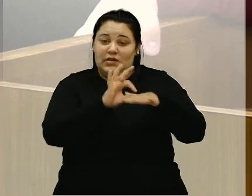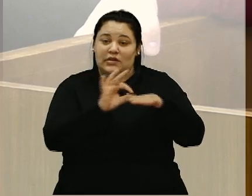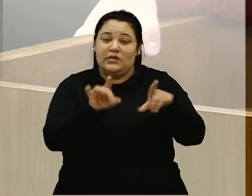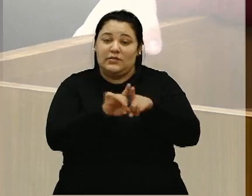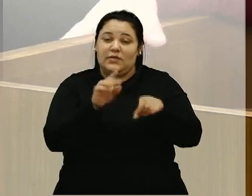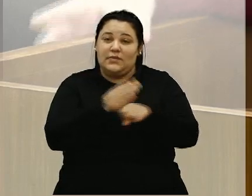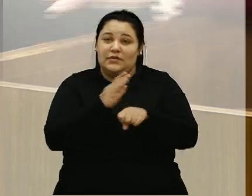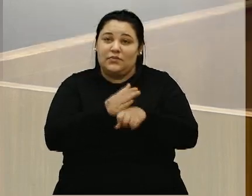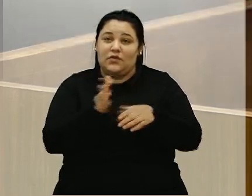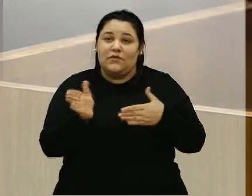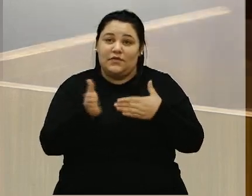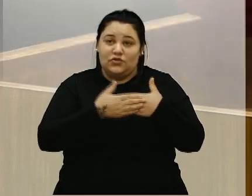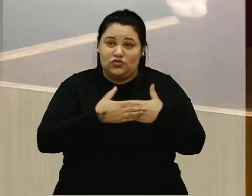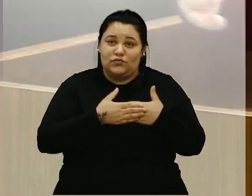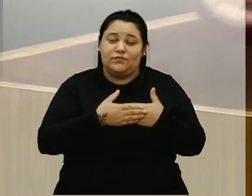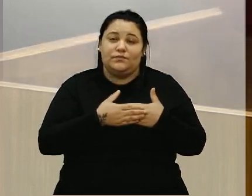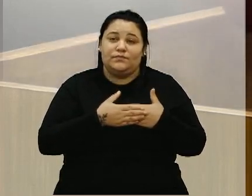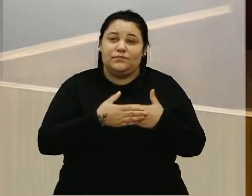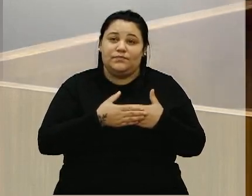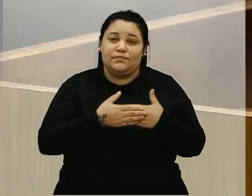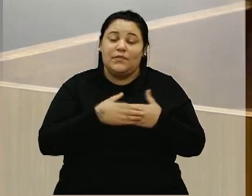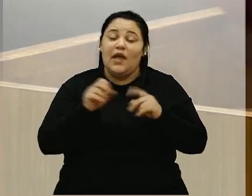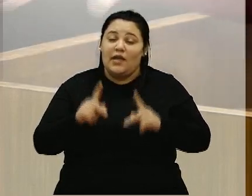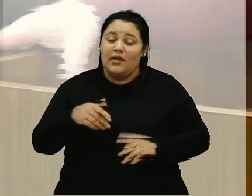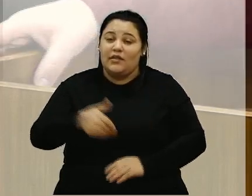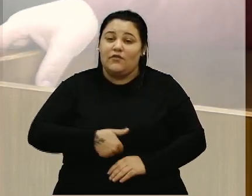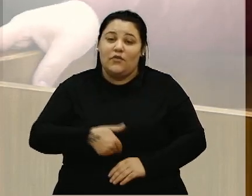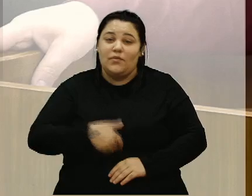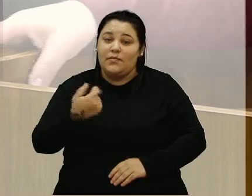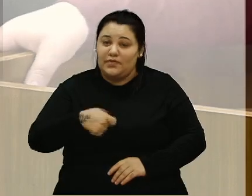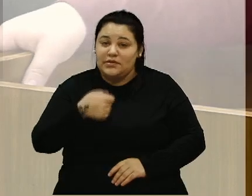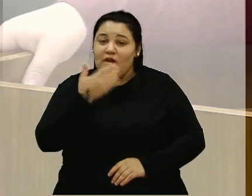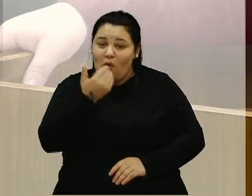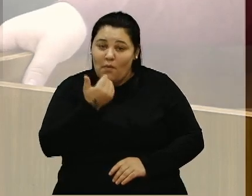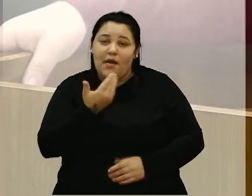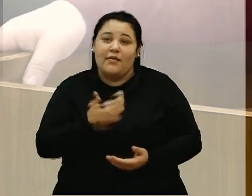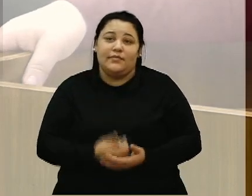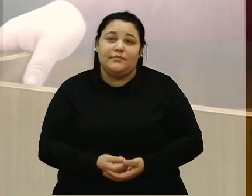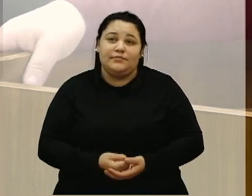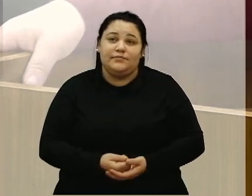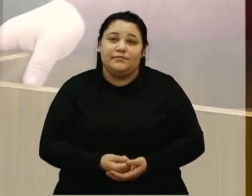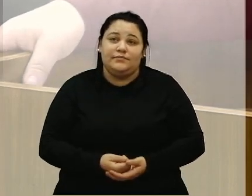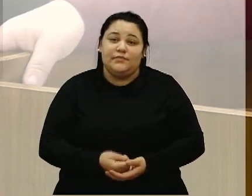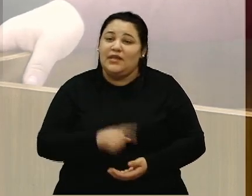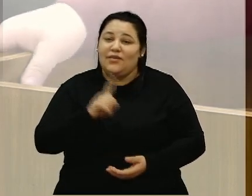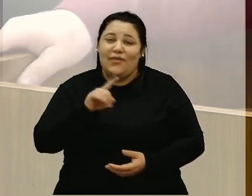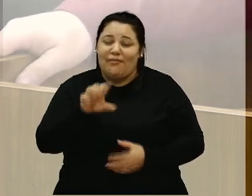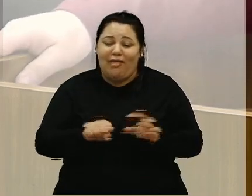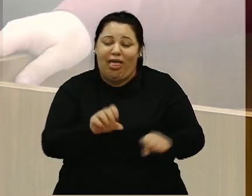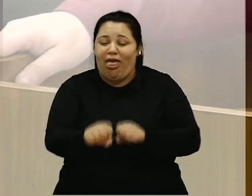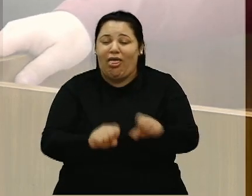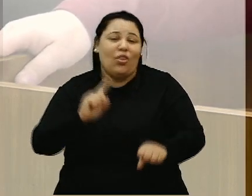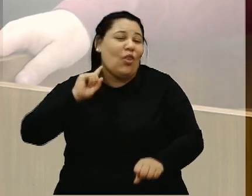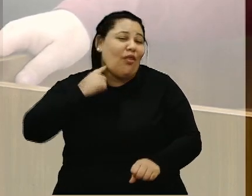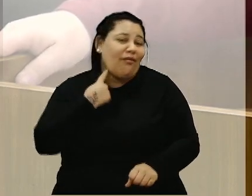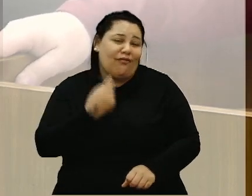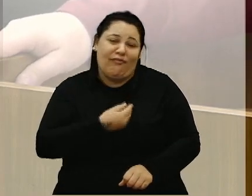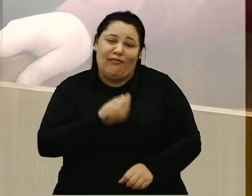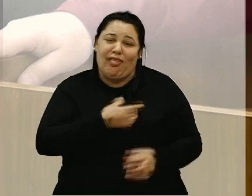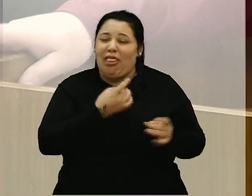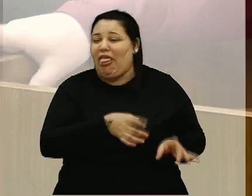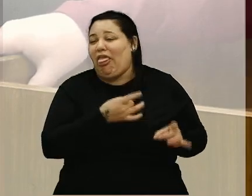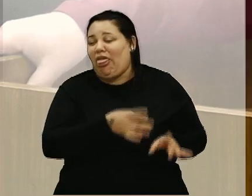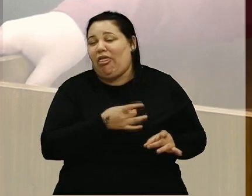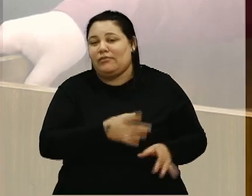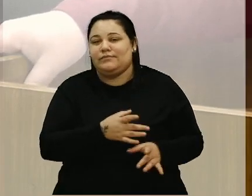comunitárias. E quem tem fome precisa se alimentar. E não é catando das lixeiras ou vivendo com restos. As pessoas